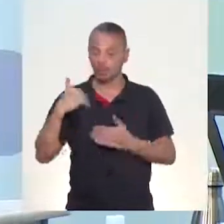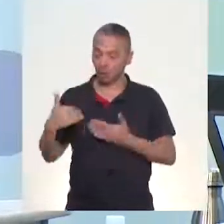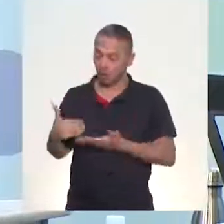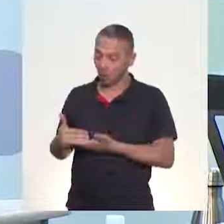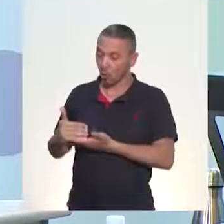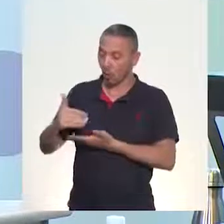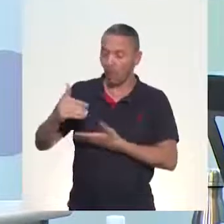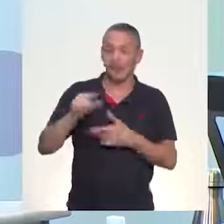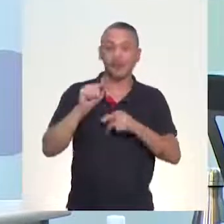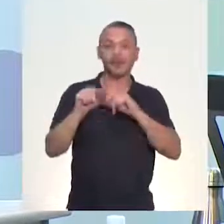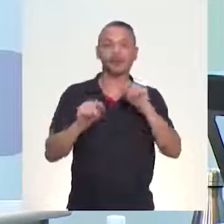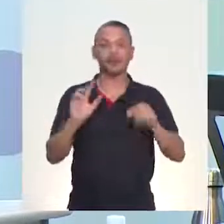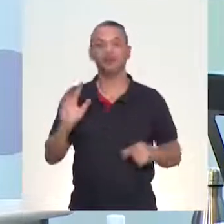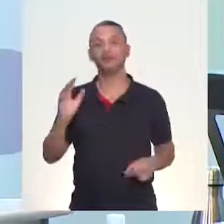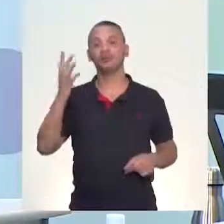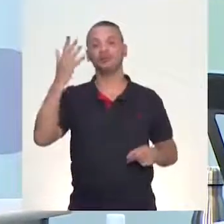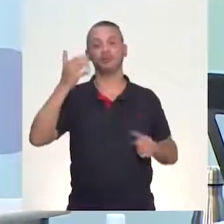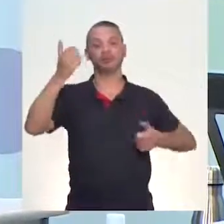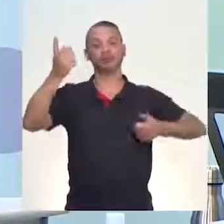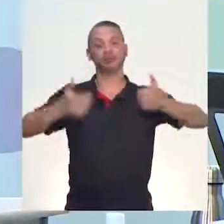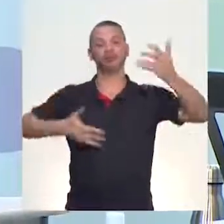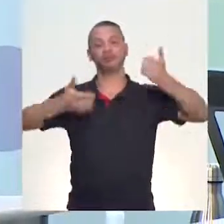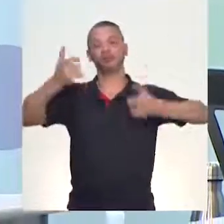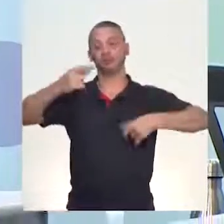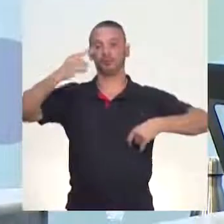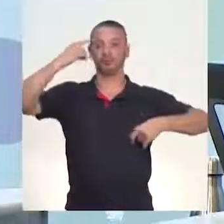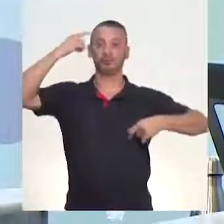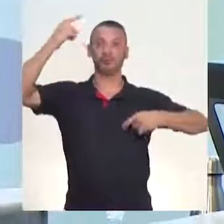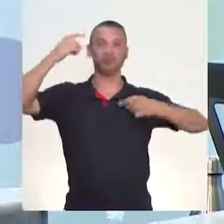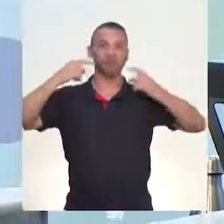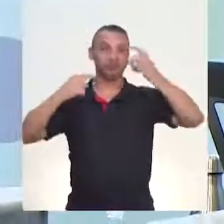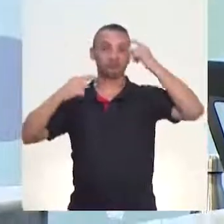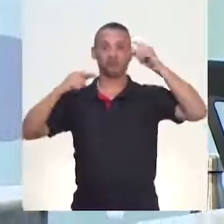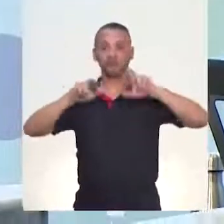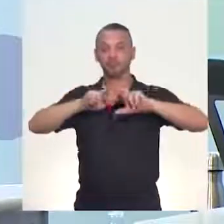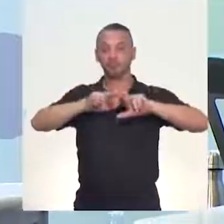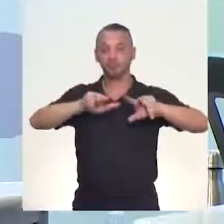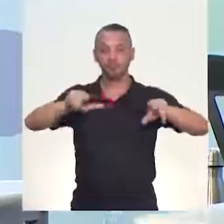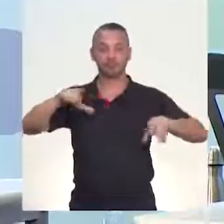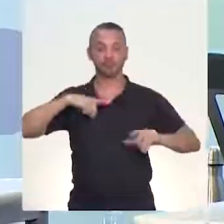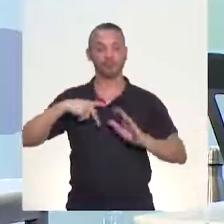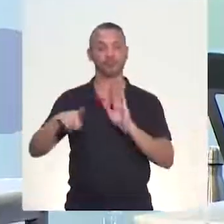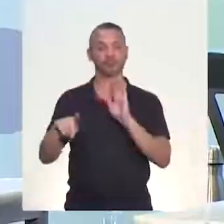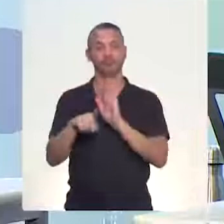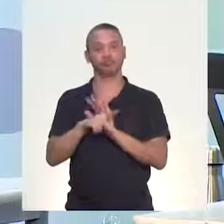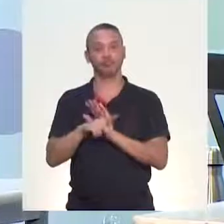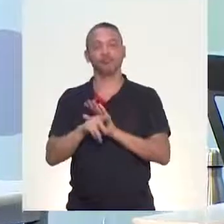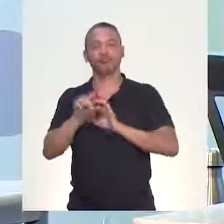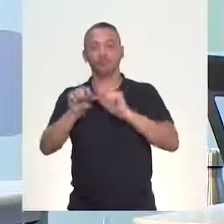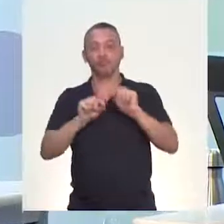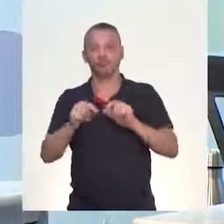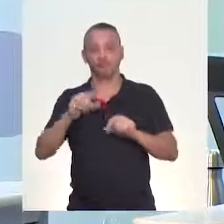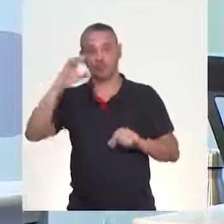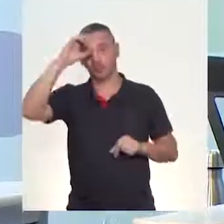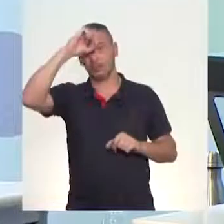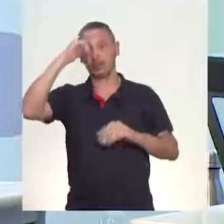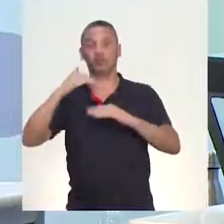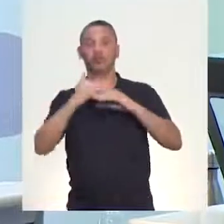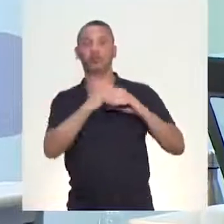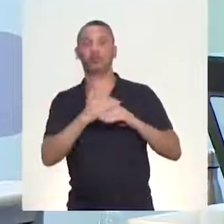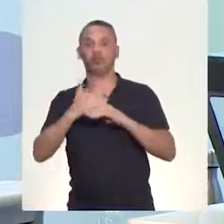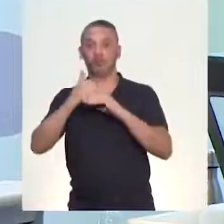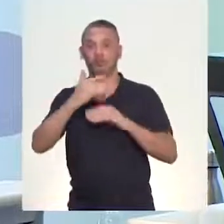inicia, de repente, com algumas falas e algumas ideias que são oriundas, assim, do senso comum. Então, todos os tipos